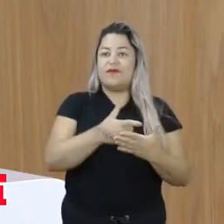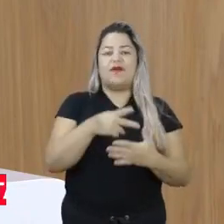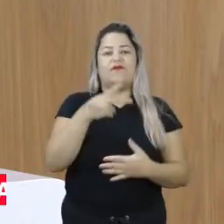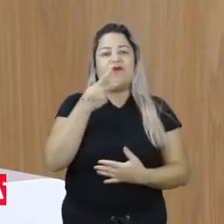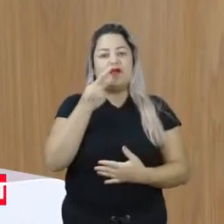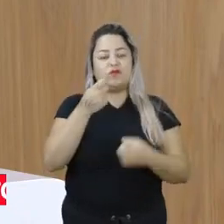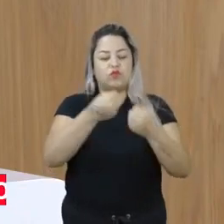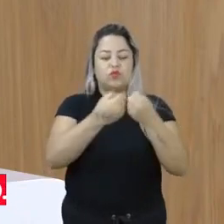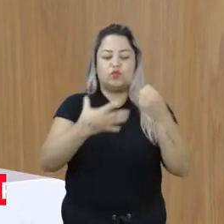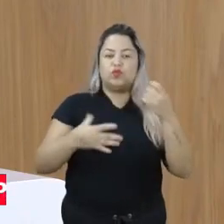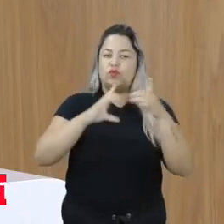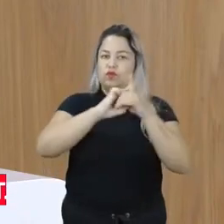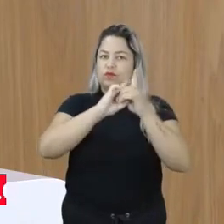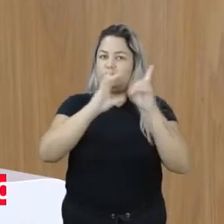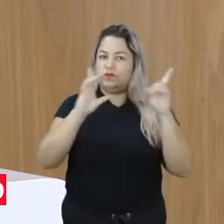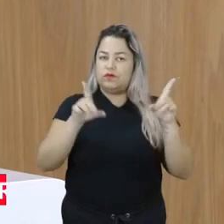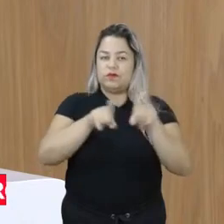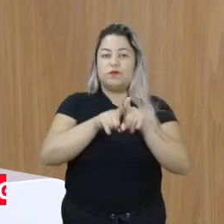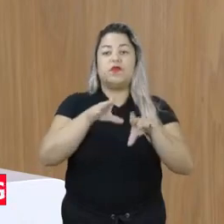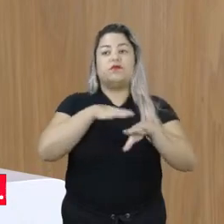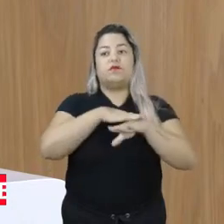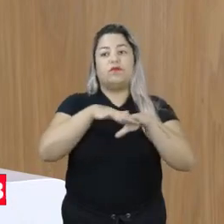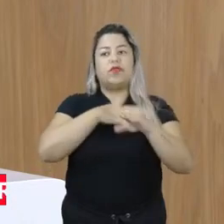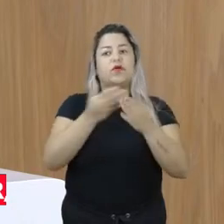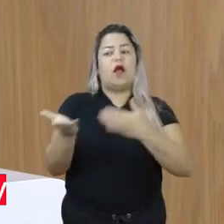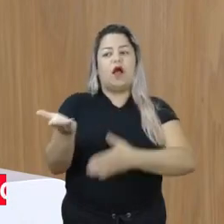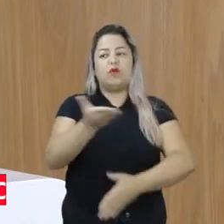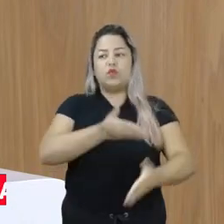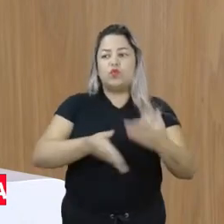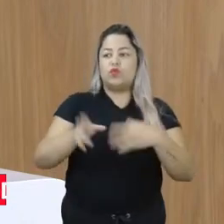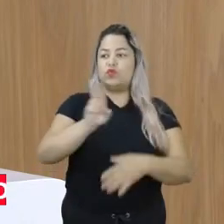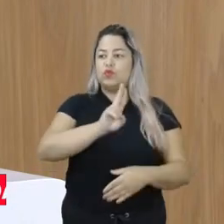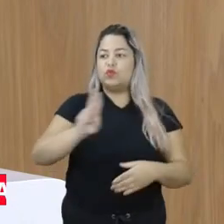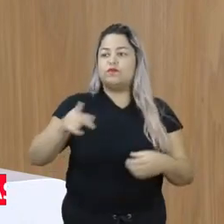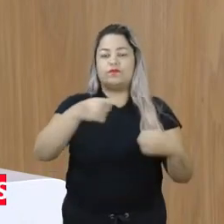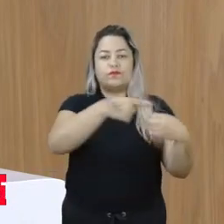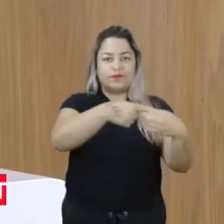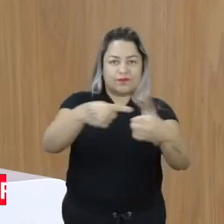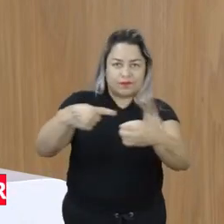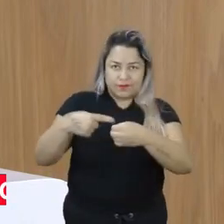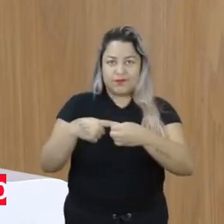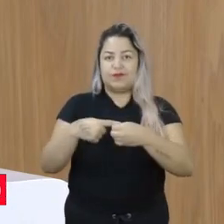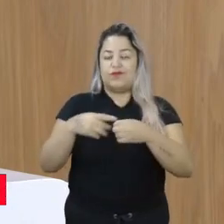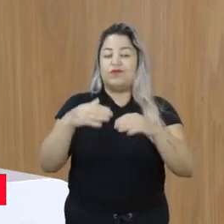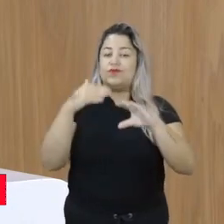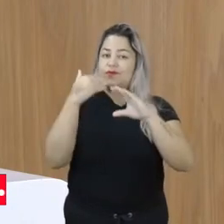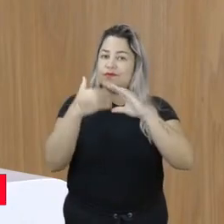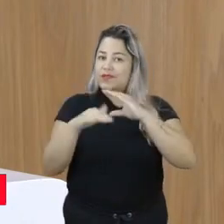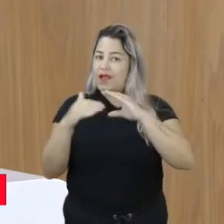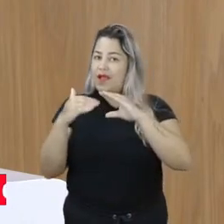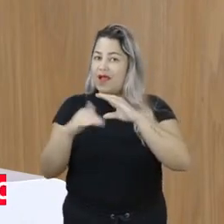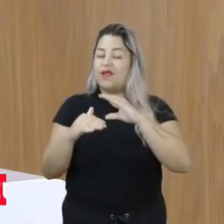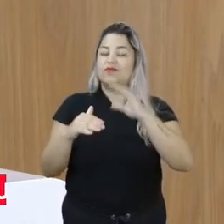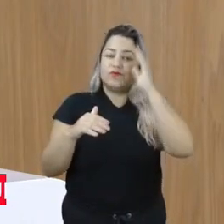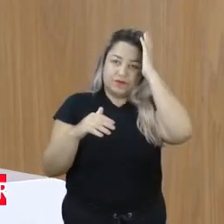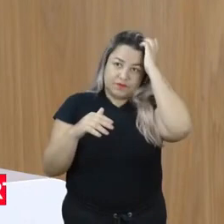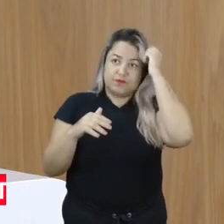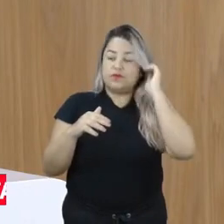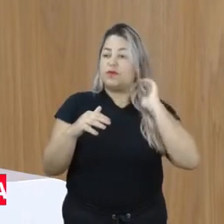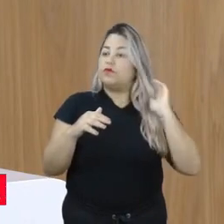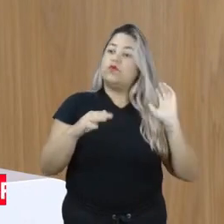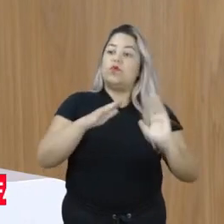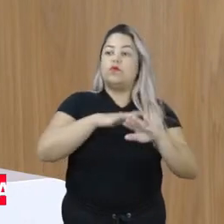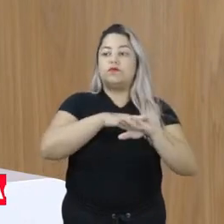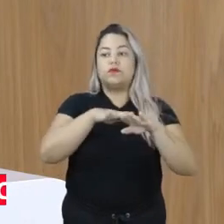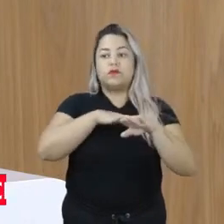comentando aqui no chat Democracia, conversando comigo, deixe o seu nome, o nome da sua cidade, a sua mensagem, para a gente ir conversando aqui